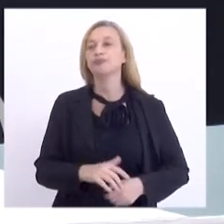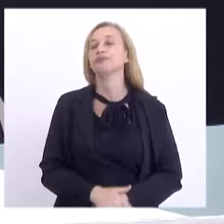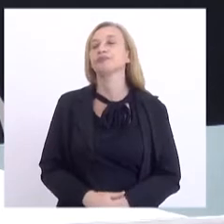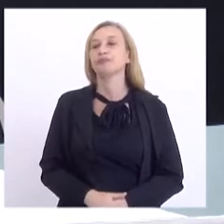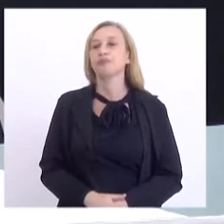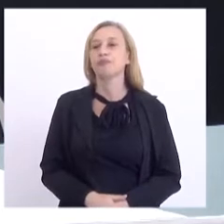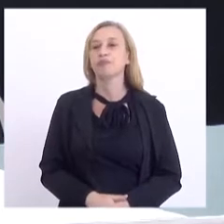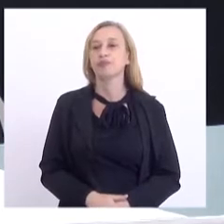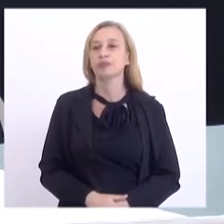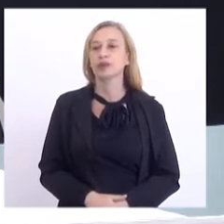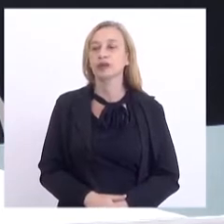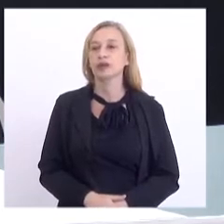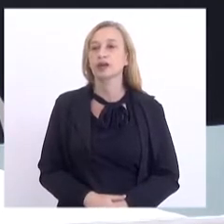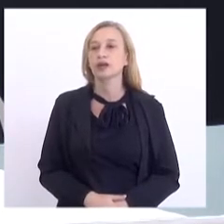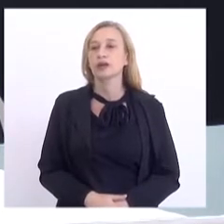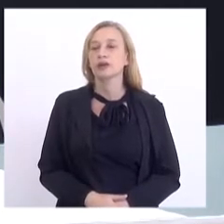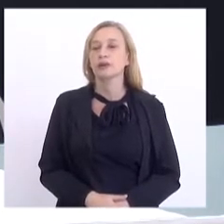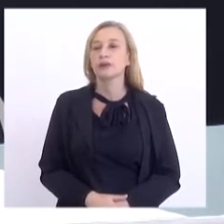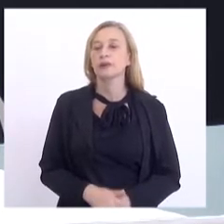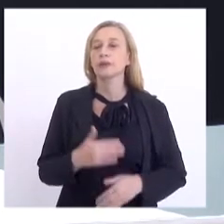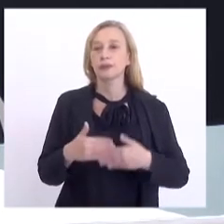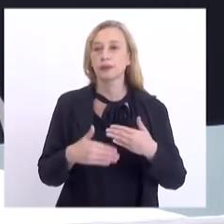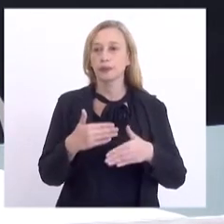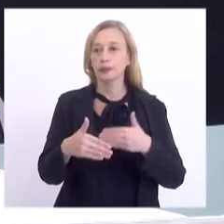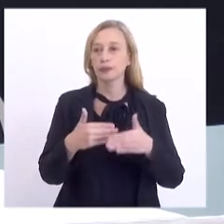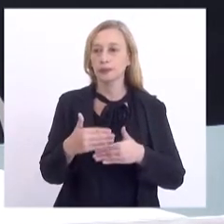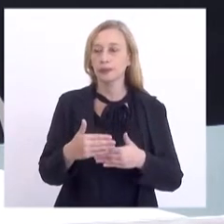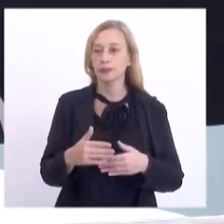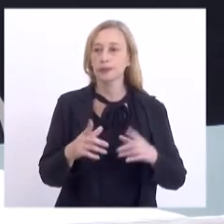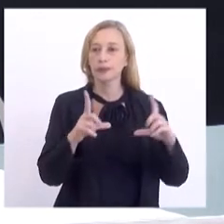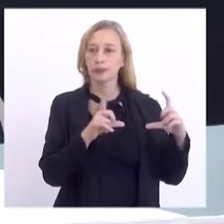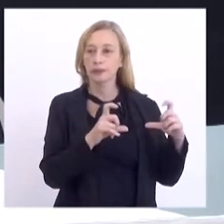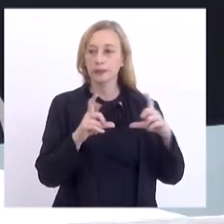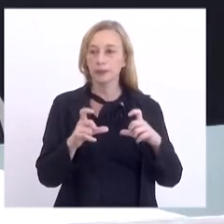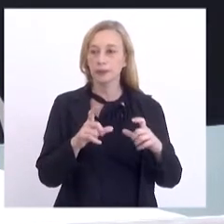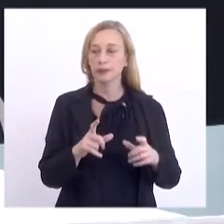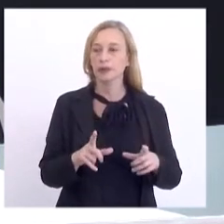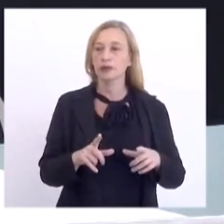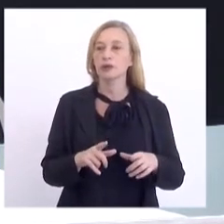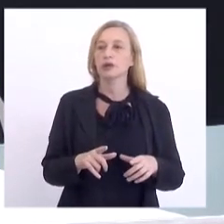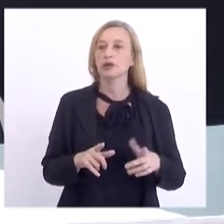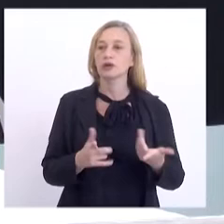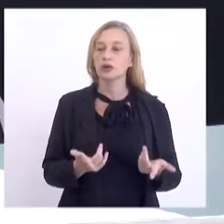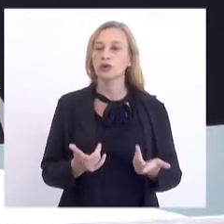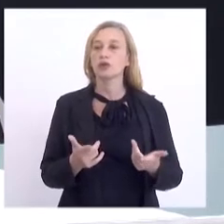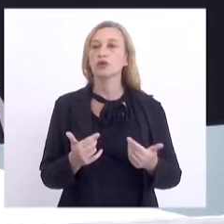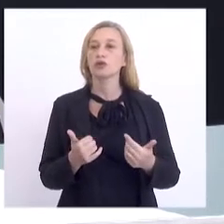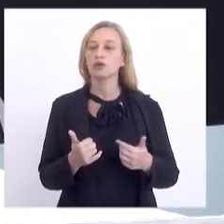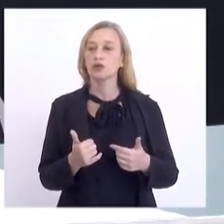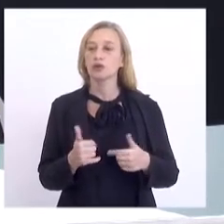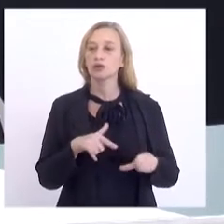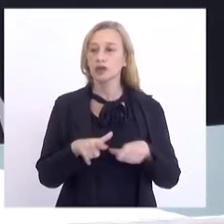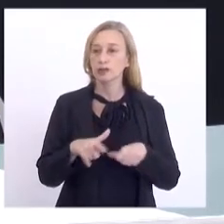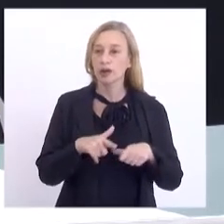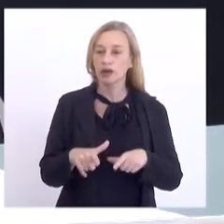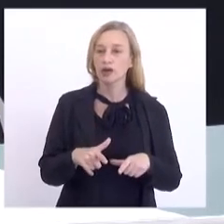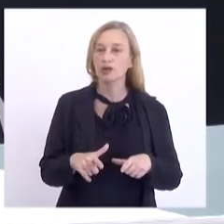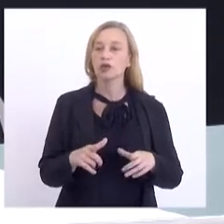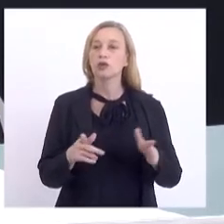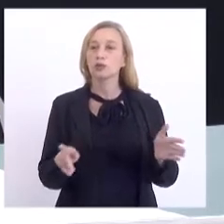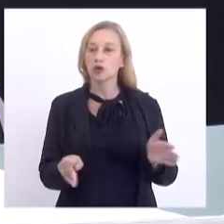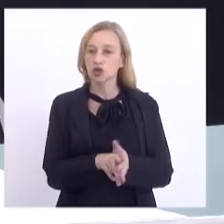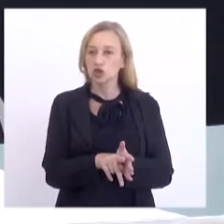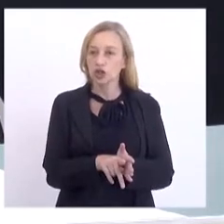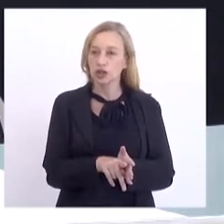e ele a gente também está em processo com as fotos de execução suas fotos de execução com os projetos que estão em